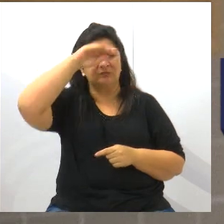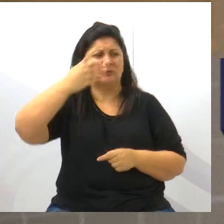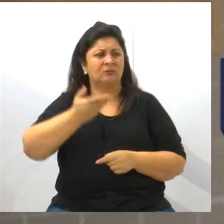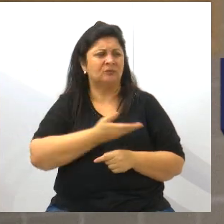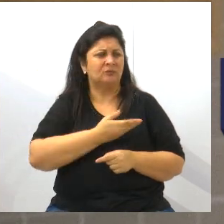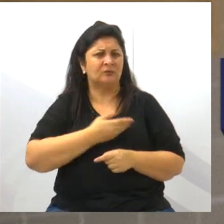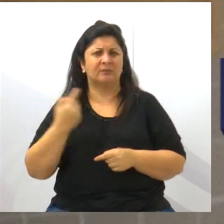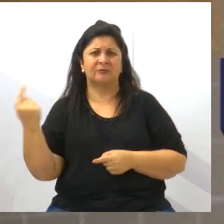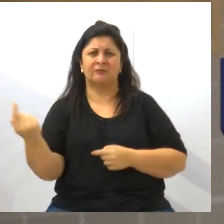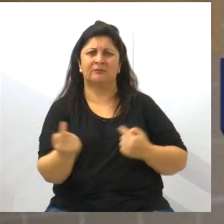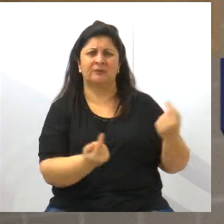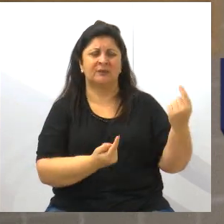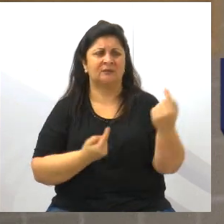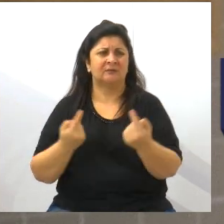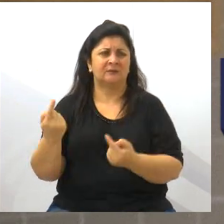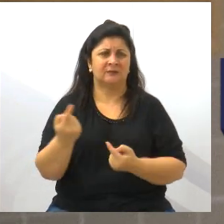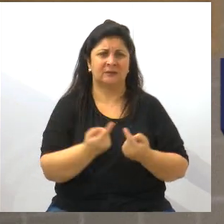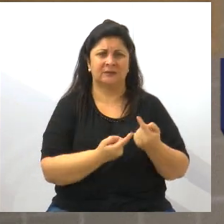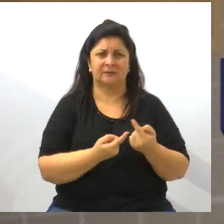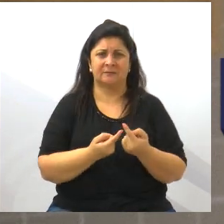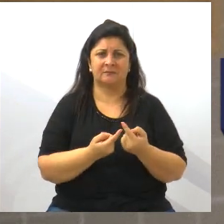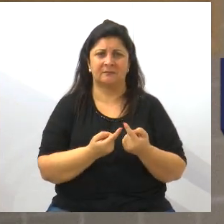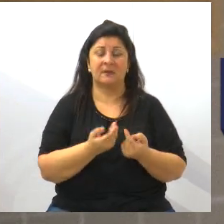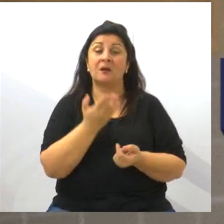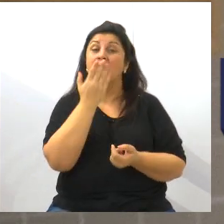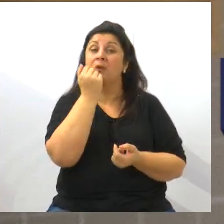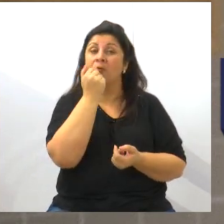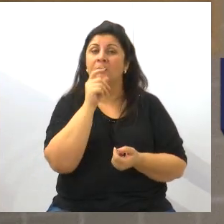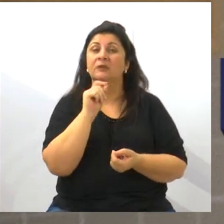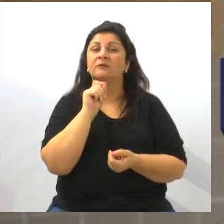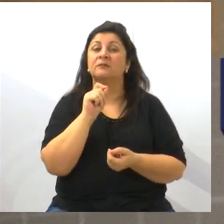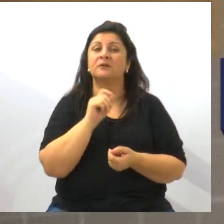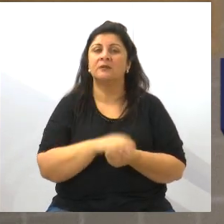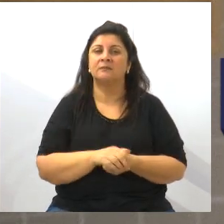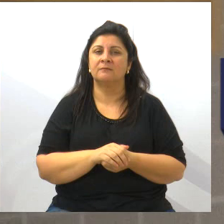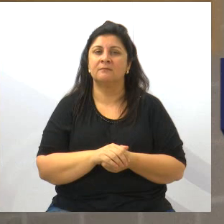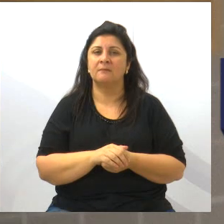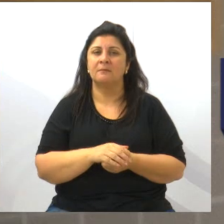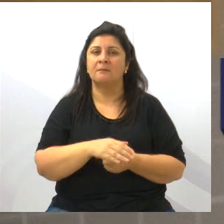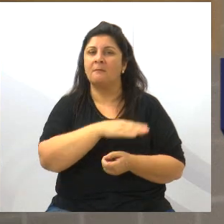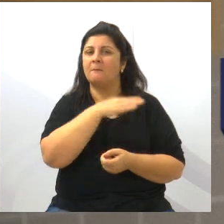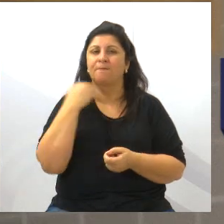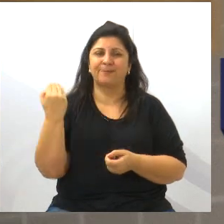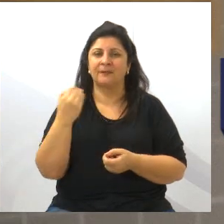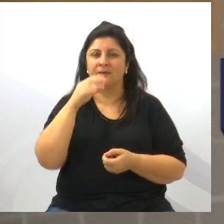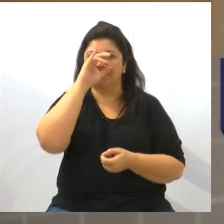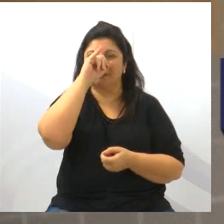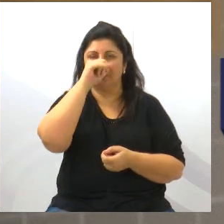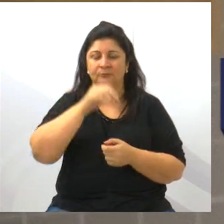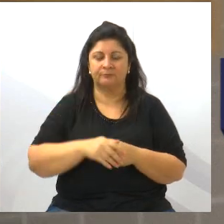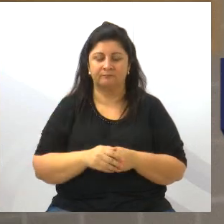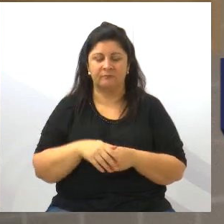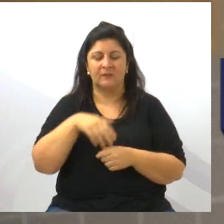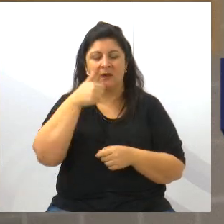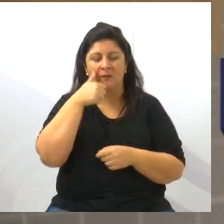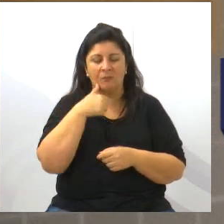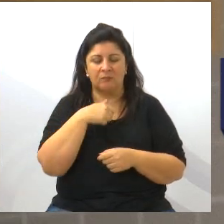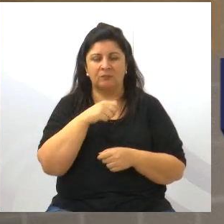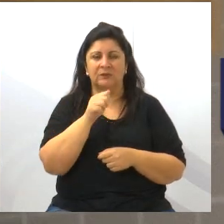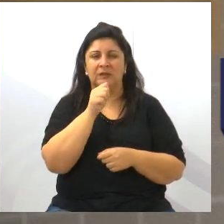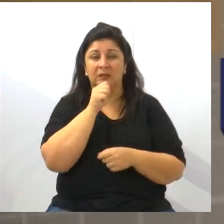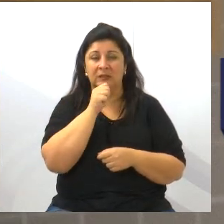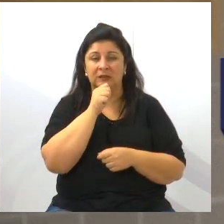vieram visitá-la. Para alimentá-los, o fazendeiro matou o porco. A mulher não melhorou e